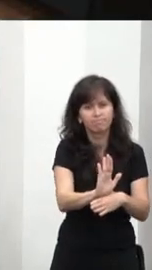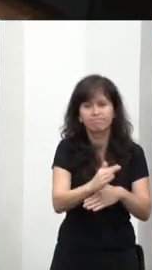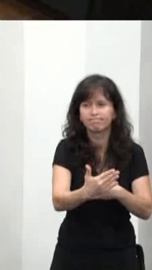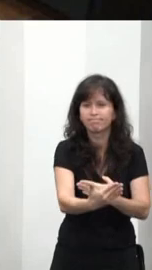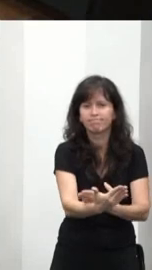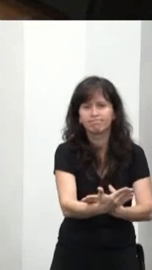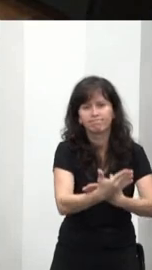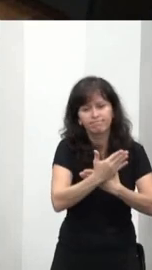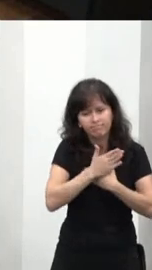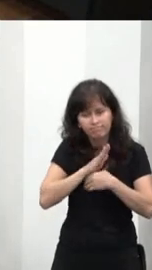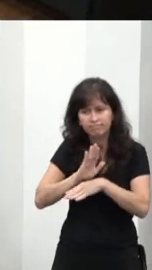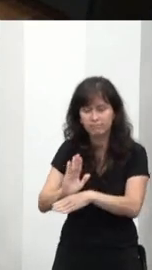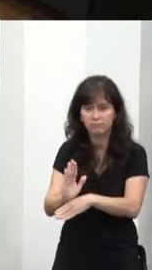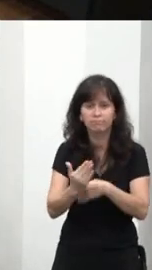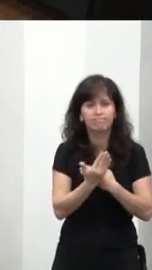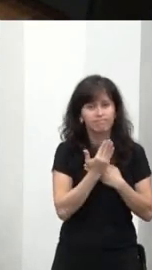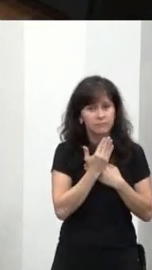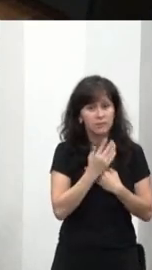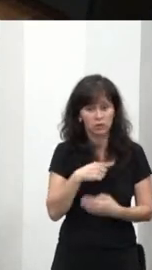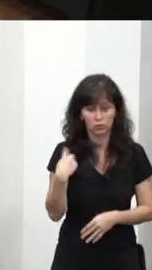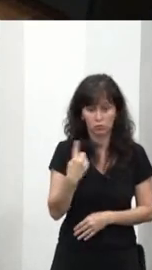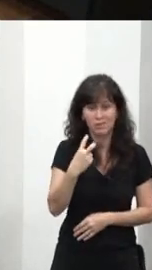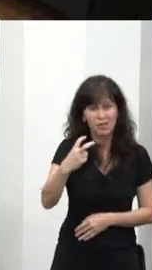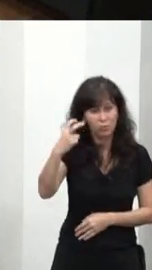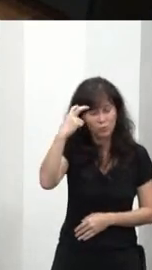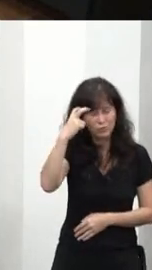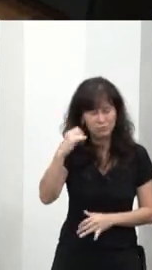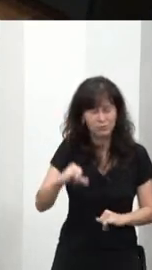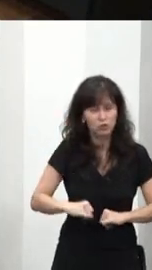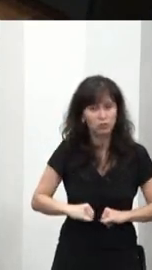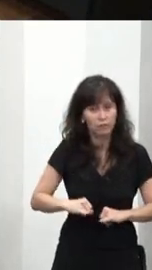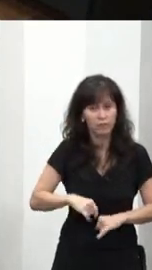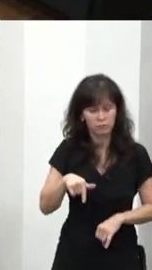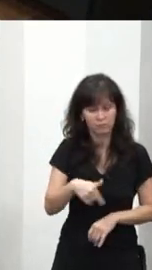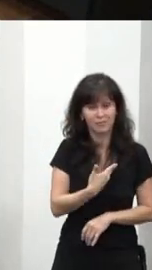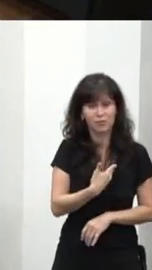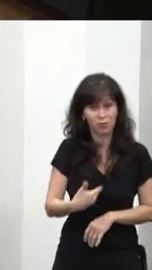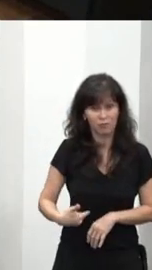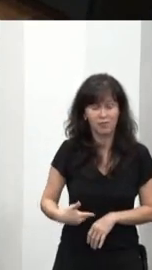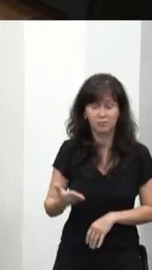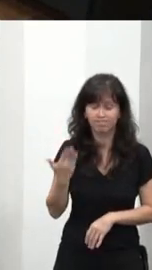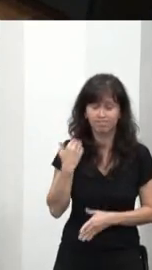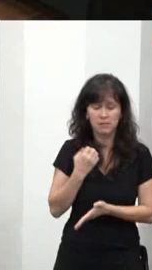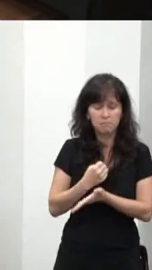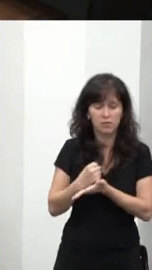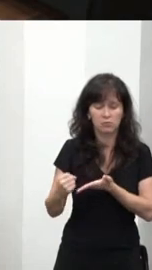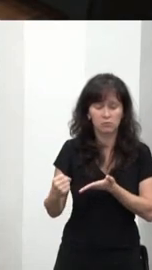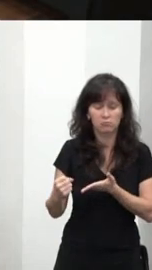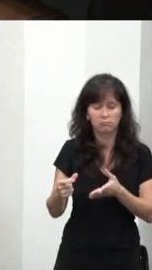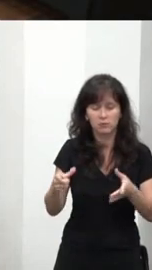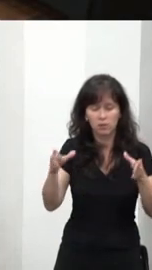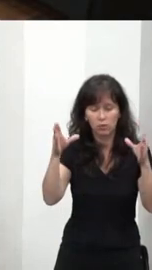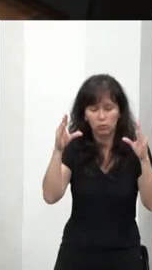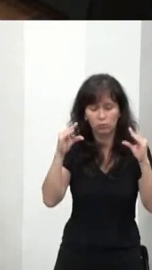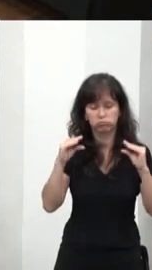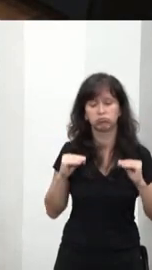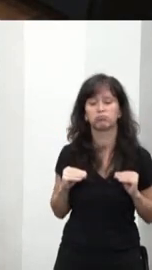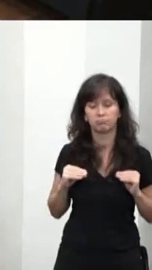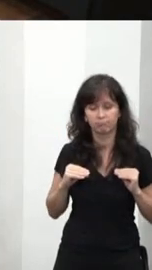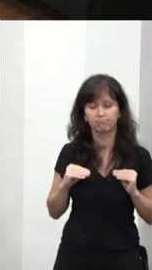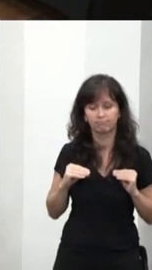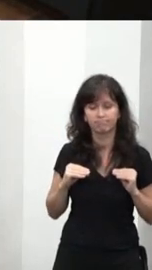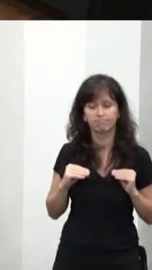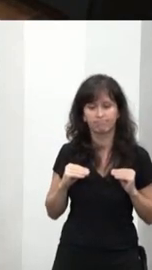e nós da cultura que sofremos com este governo que passou ainda bem nefasto não podemos